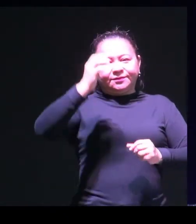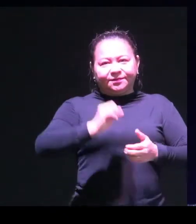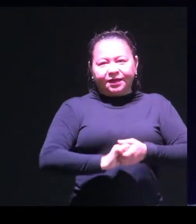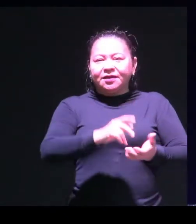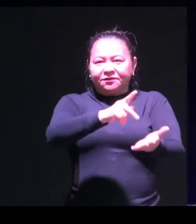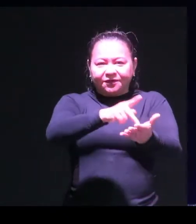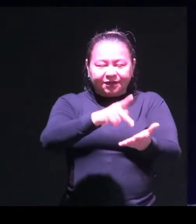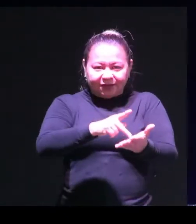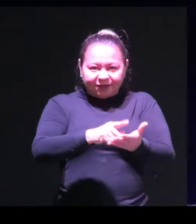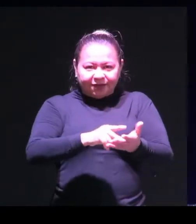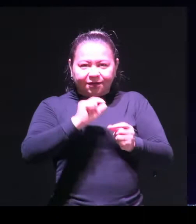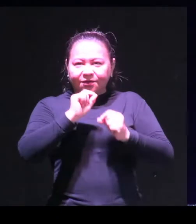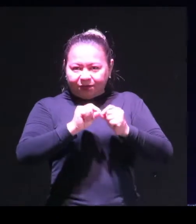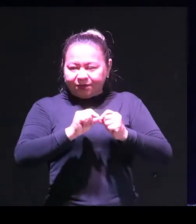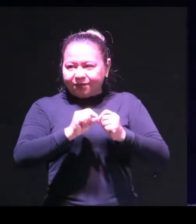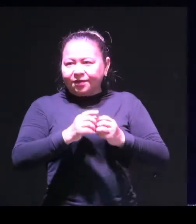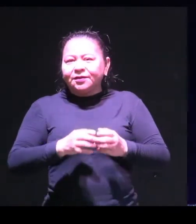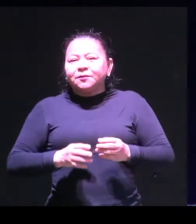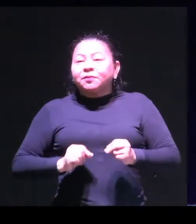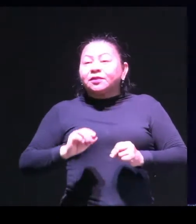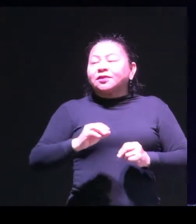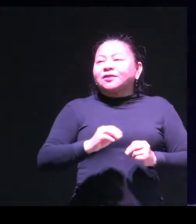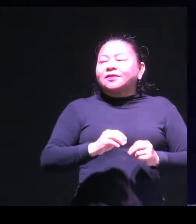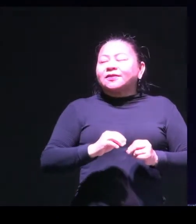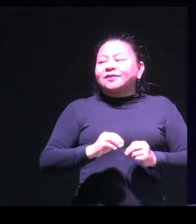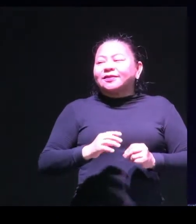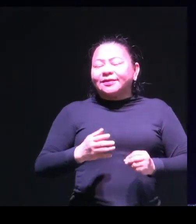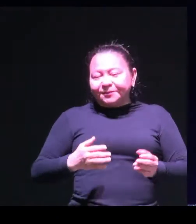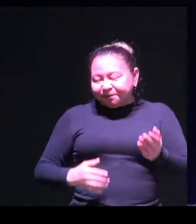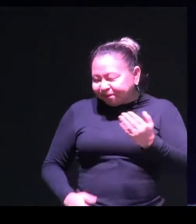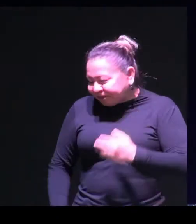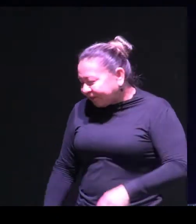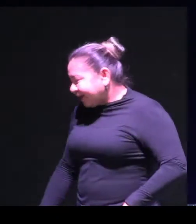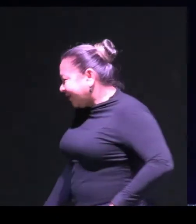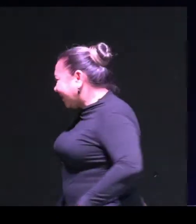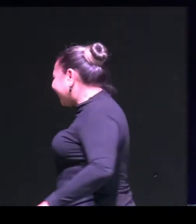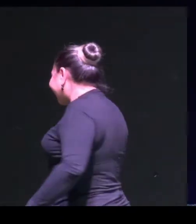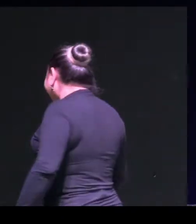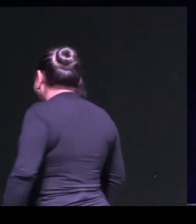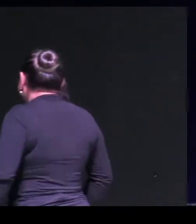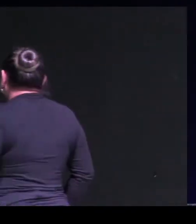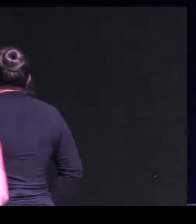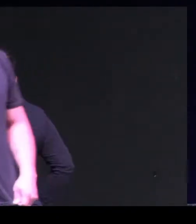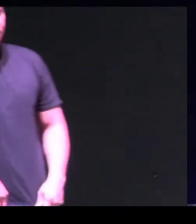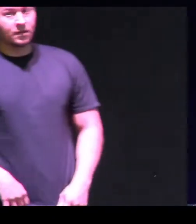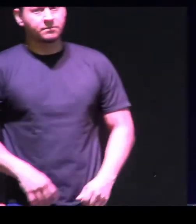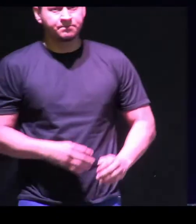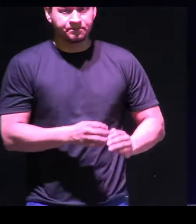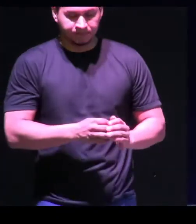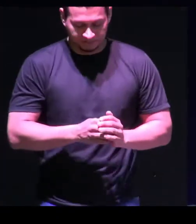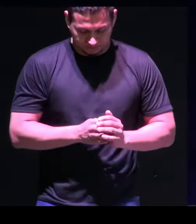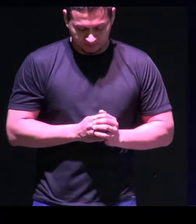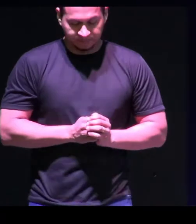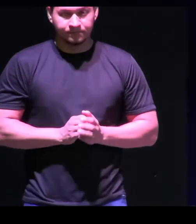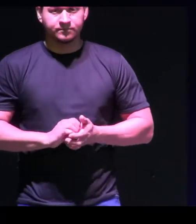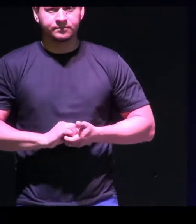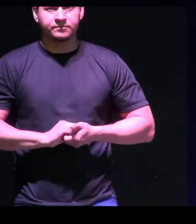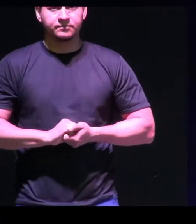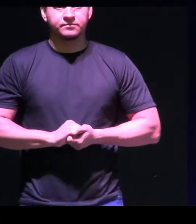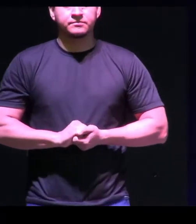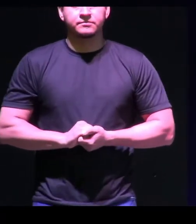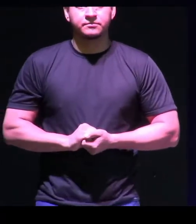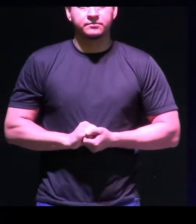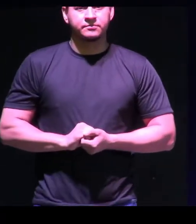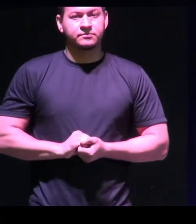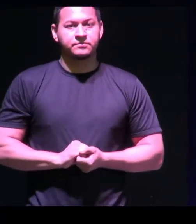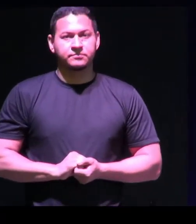O verdadeiro cumprimento. Então muitos se confundem aqui dizendo, não, esse texto só está falando da destruição daquele